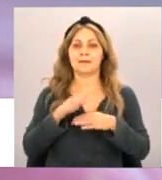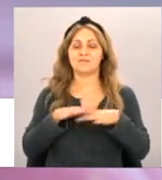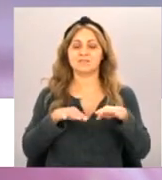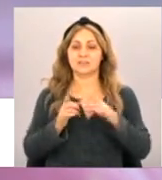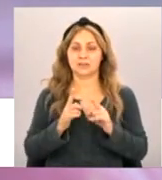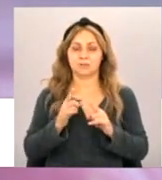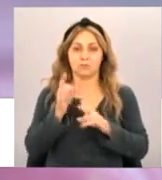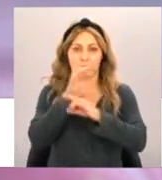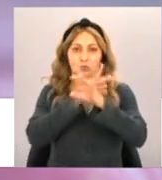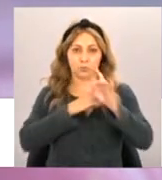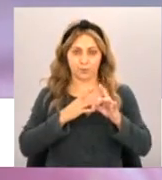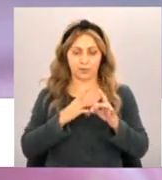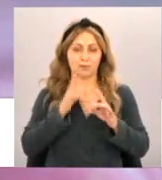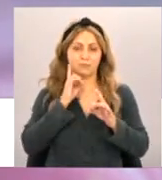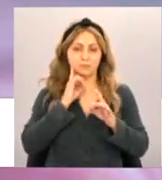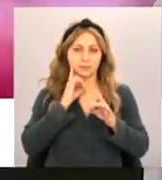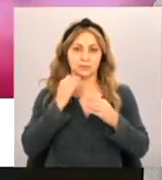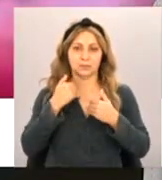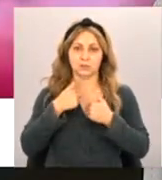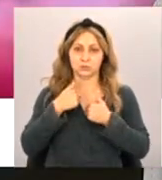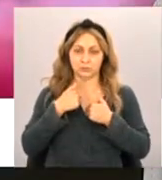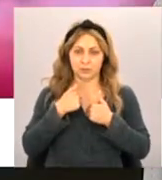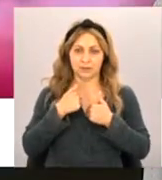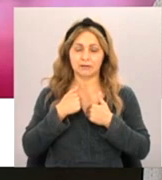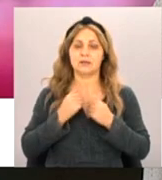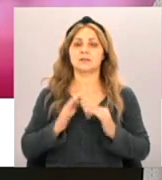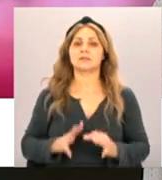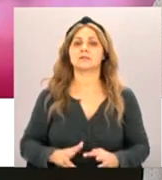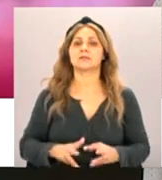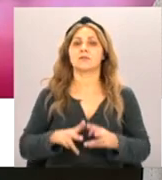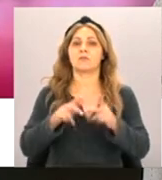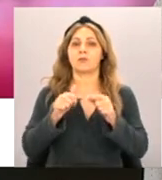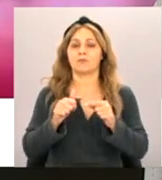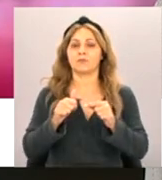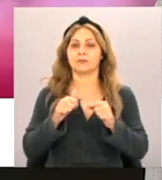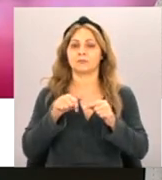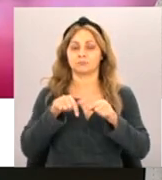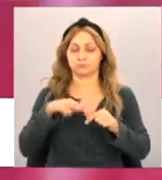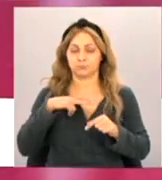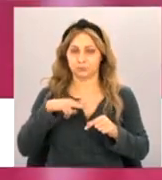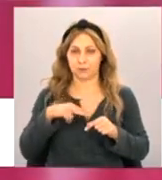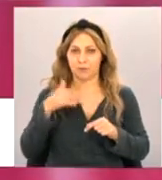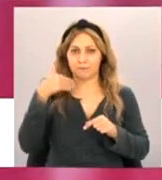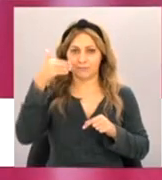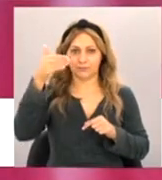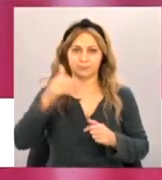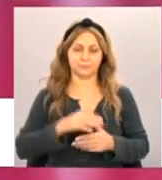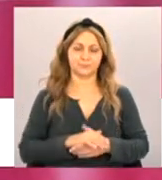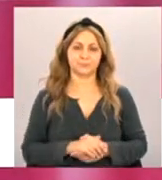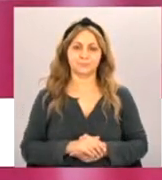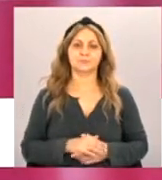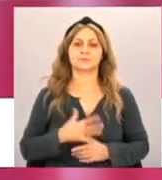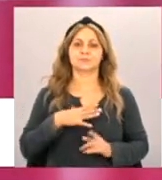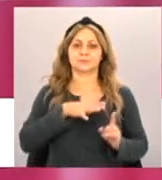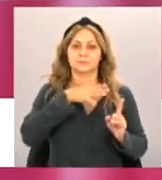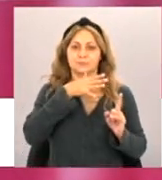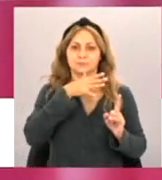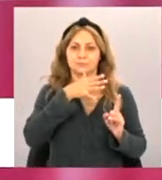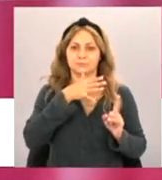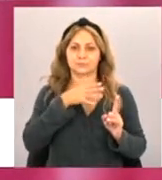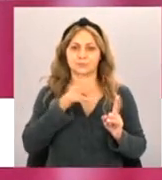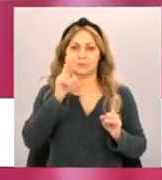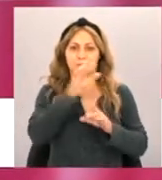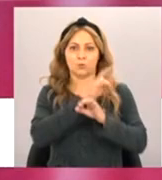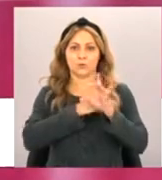para definir um modelo de desenvolvimento que nós fizemos para o futuro em Portugal Catarina Mas que é que esse pelo posicionamento de alguns casos até em relação à